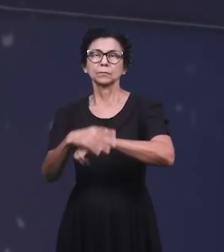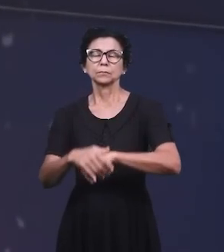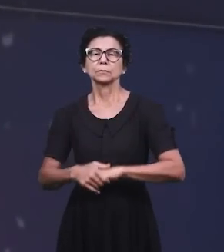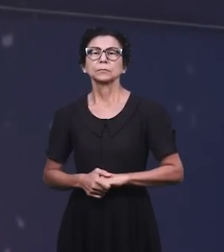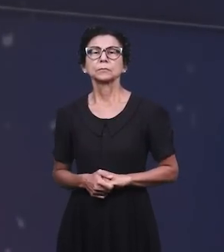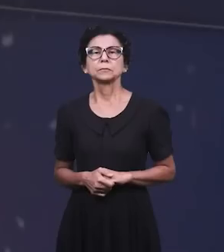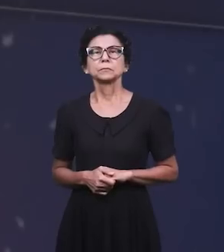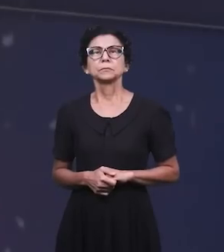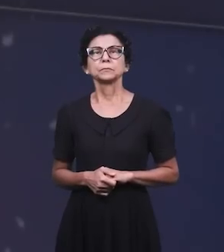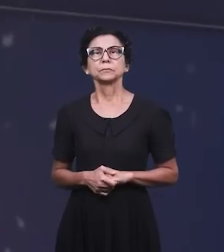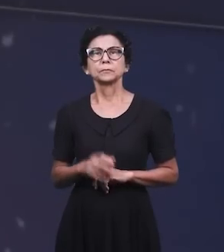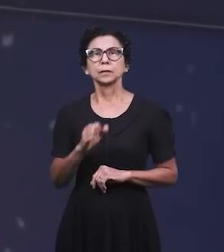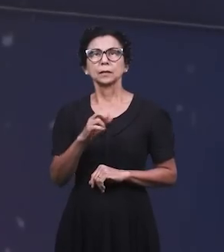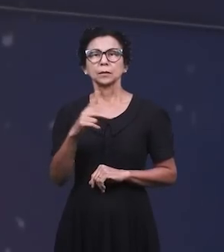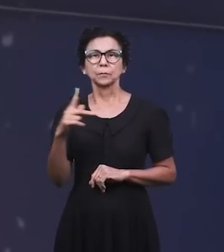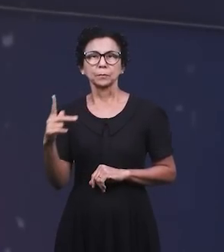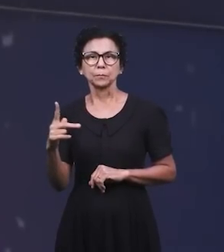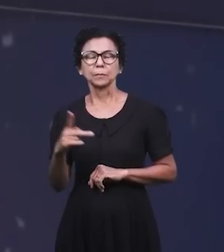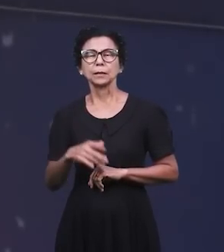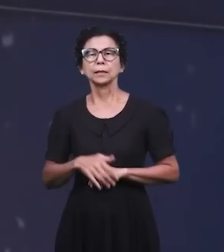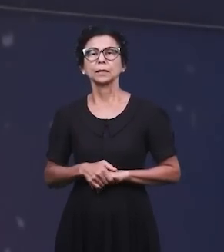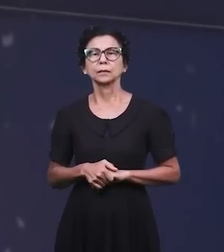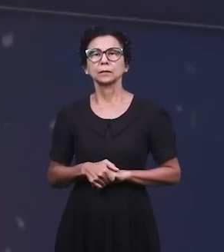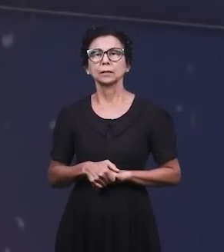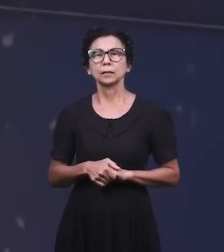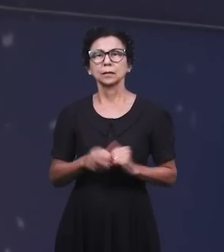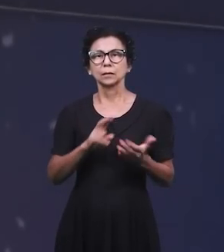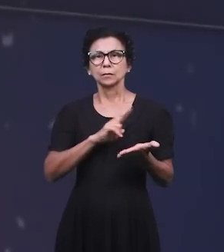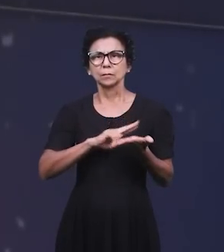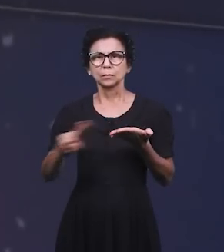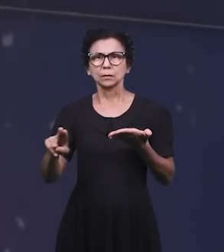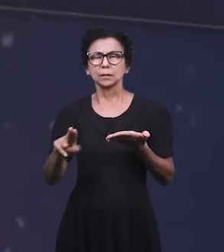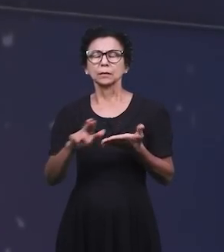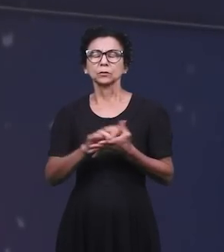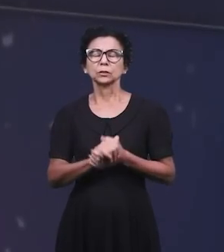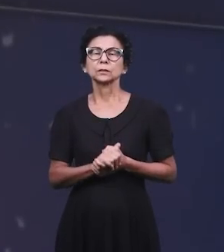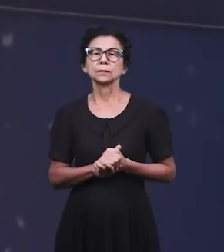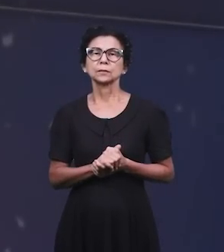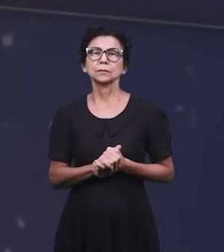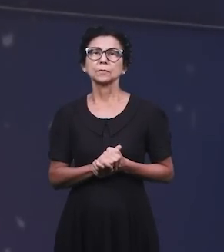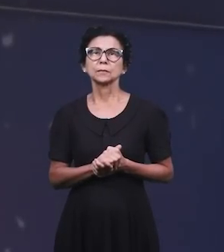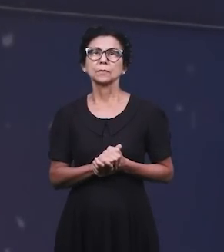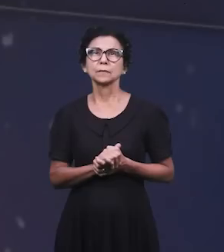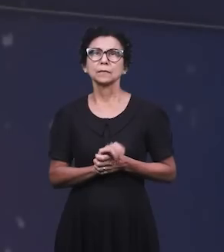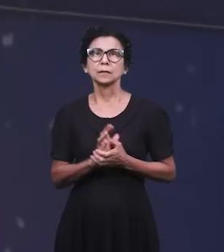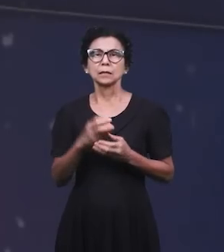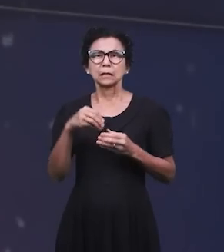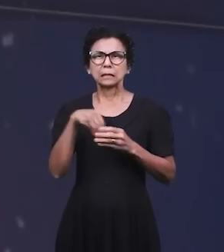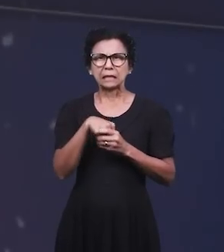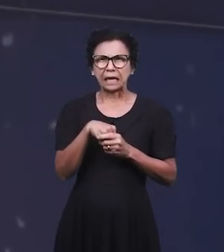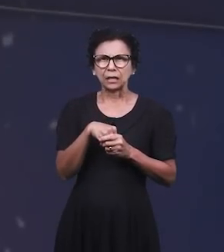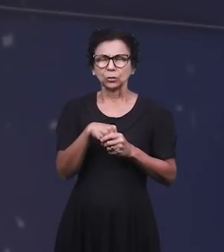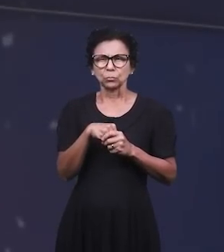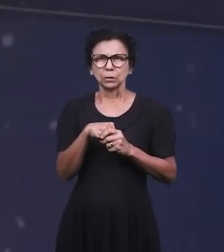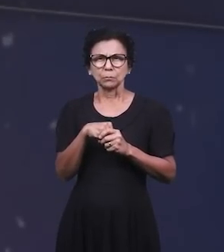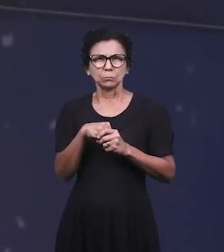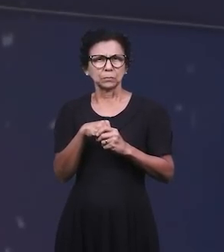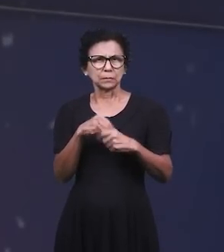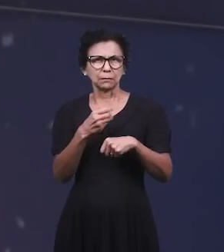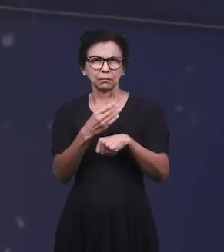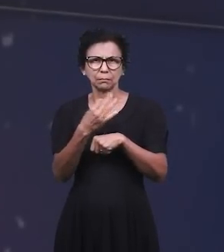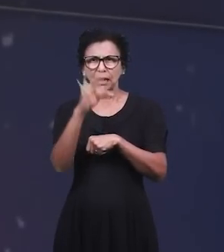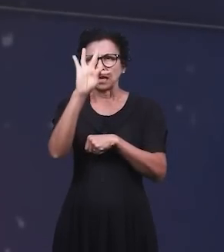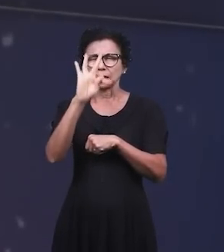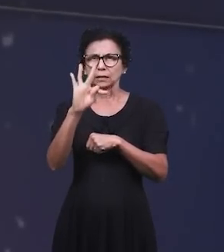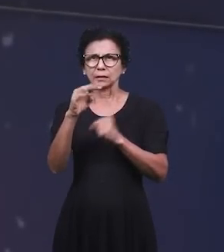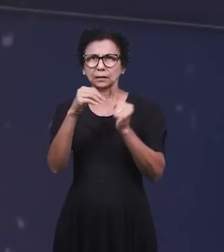esses aplicativos de mensagem instantânea, geralmente eles são cheios de técnicas de criptografia. Verdade.